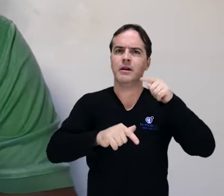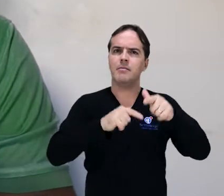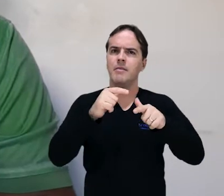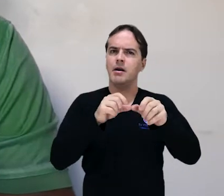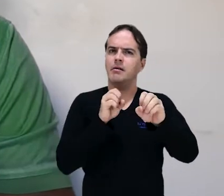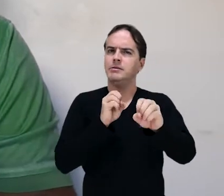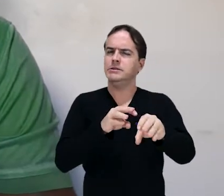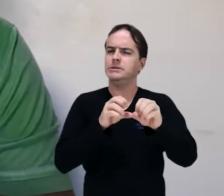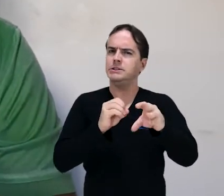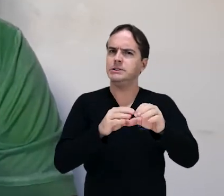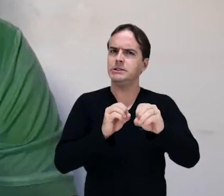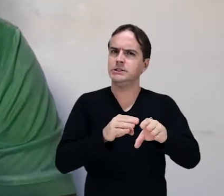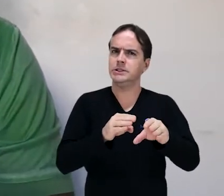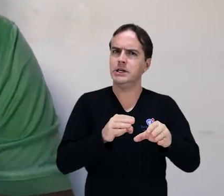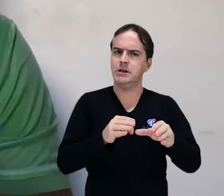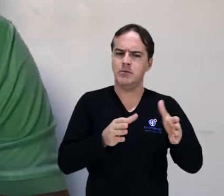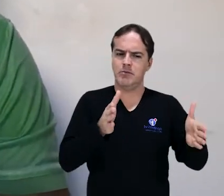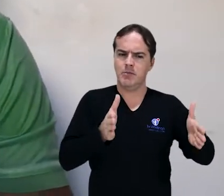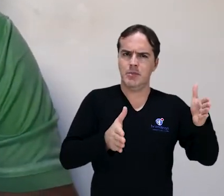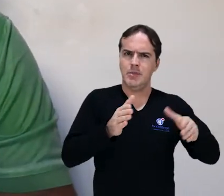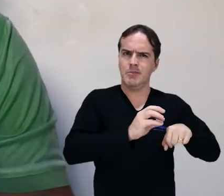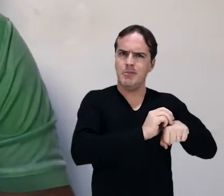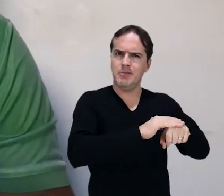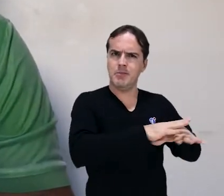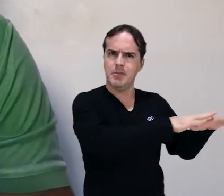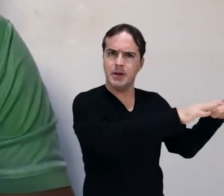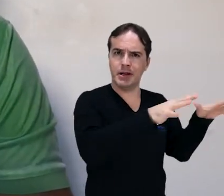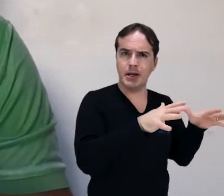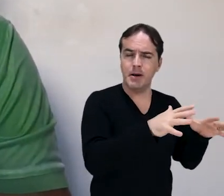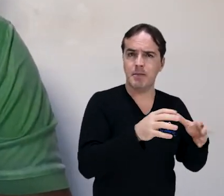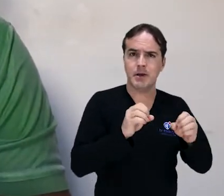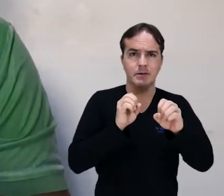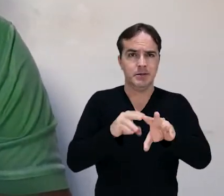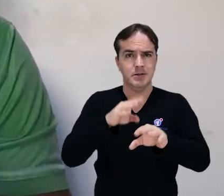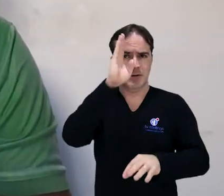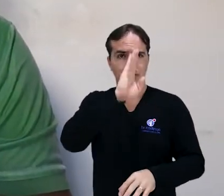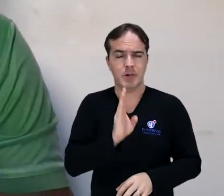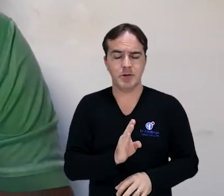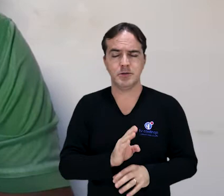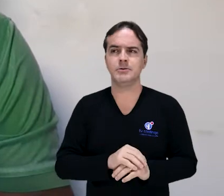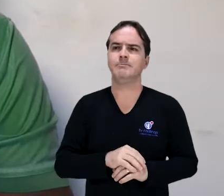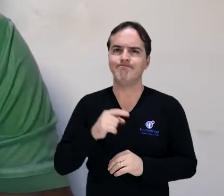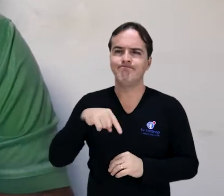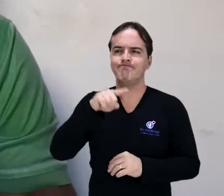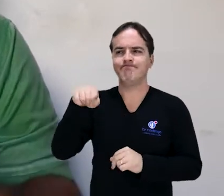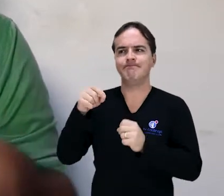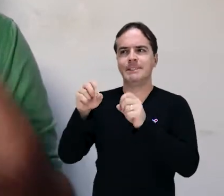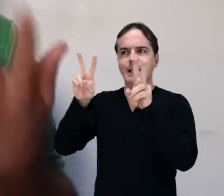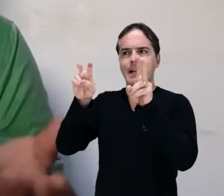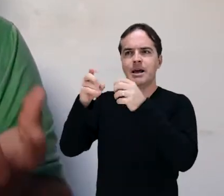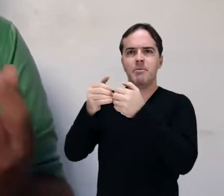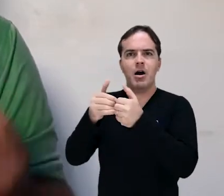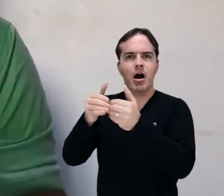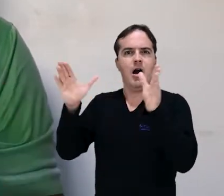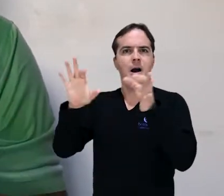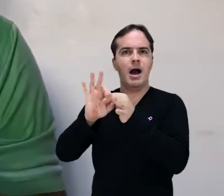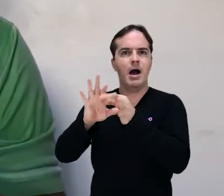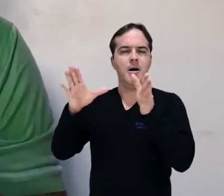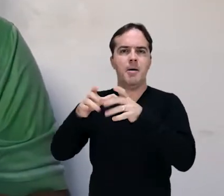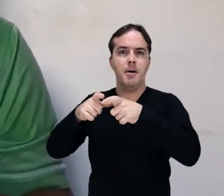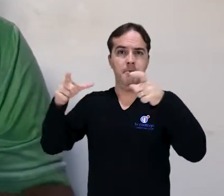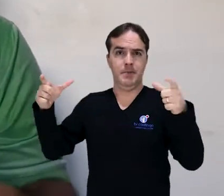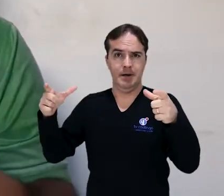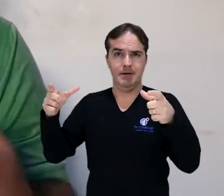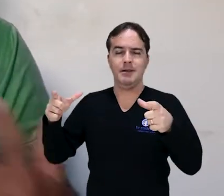brasileiro ou tu vai ficar com anemia mediante isso mas decidimos ampliar o nosso tema e trabalhar tanto a questão da ciência